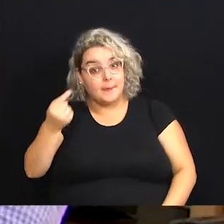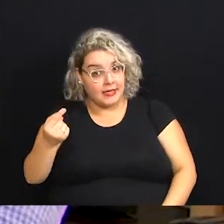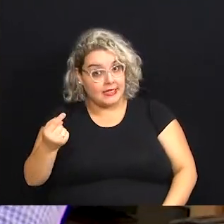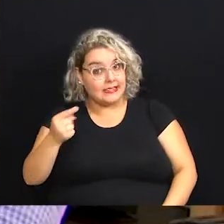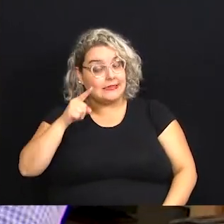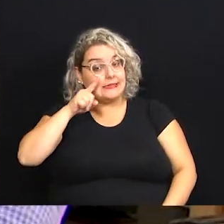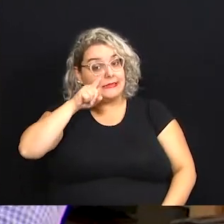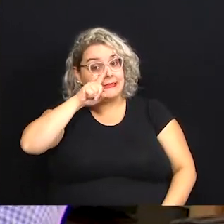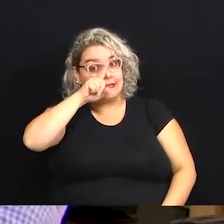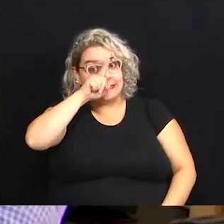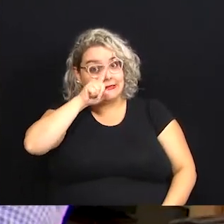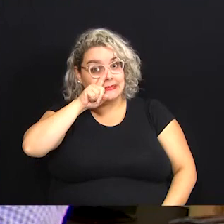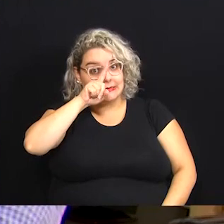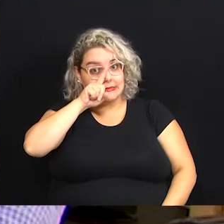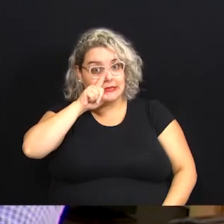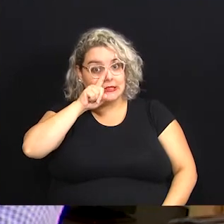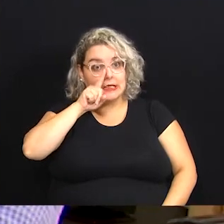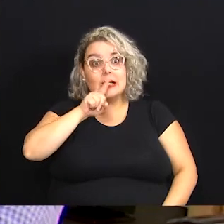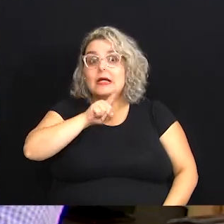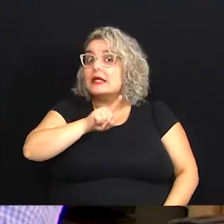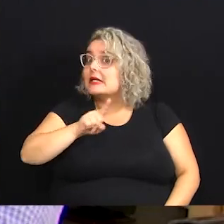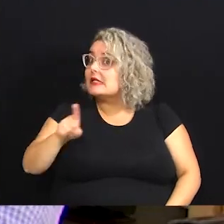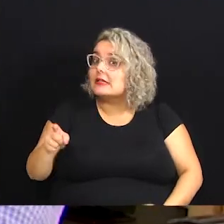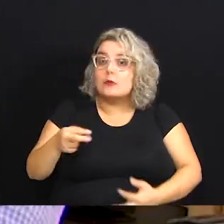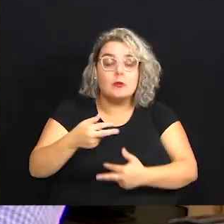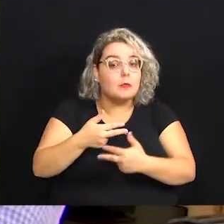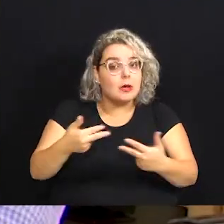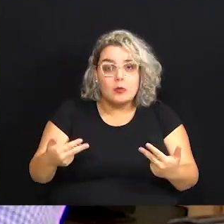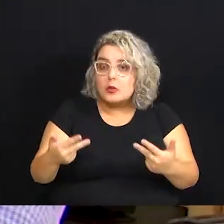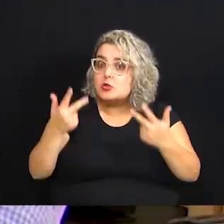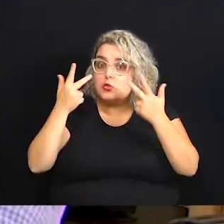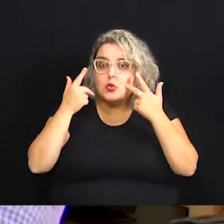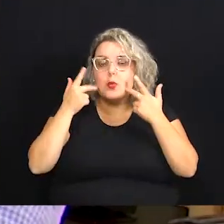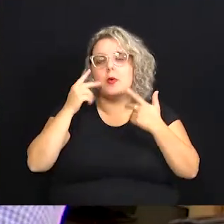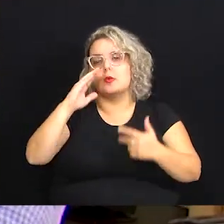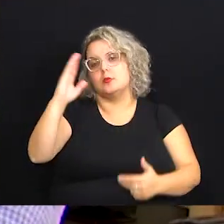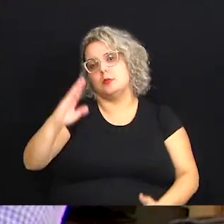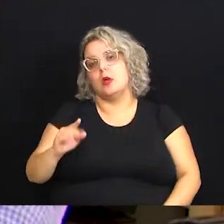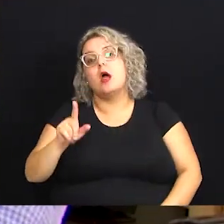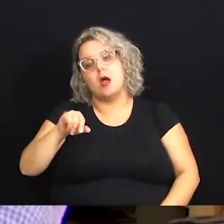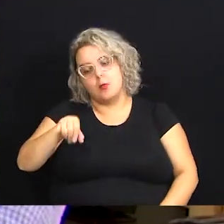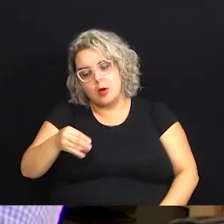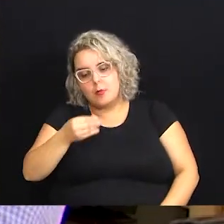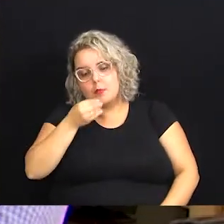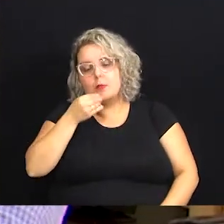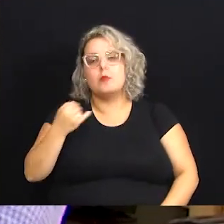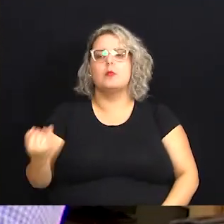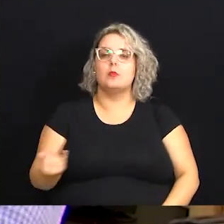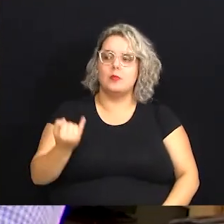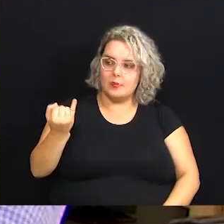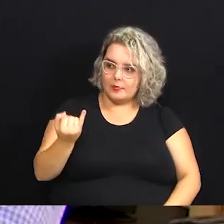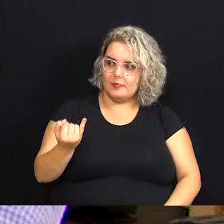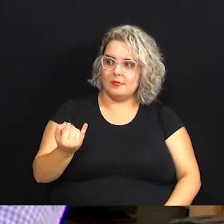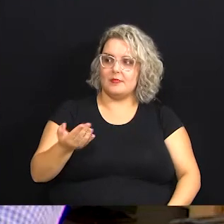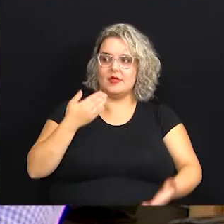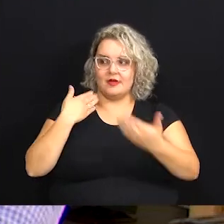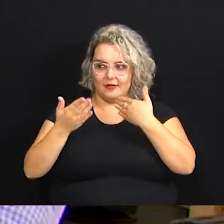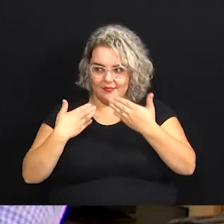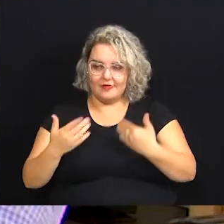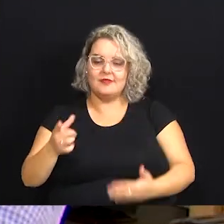em risco. E isso não é uma coisa muito comum entre os brasileiros. Então, é uma oportunidade ímpar que eu estou tendo aqui para a